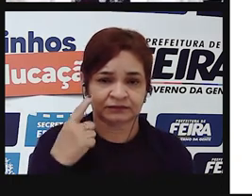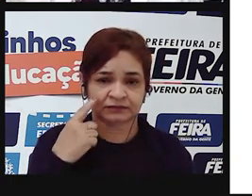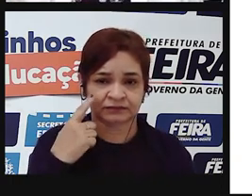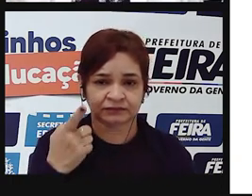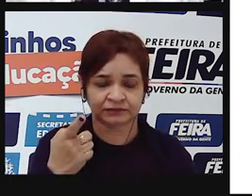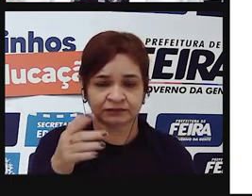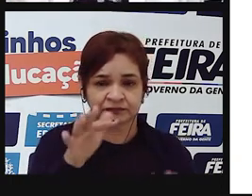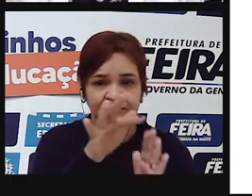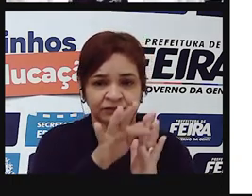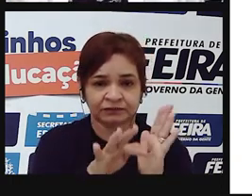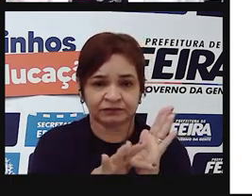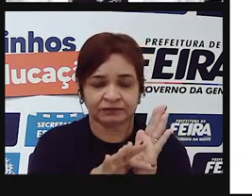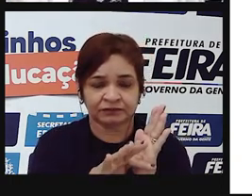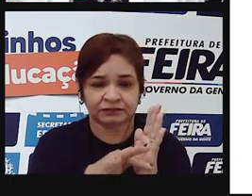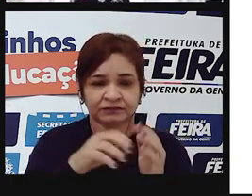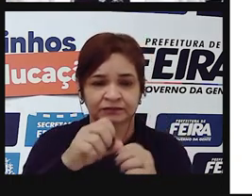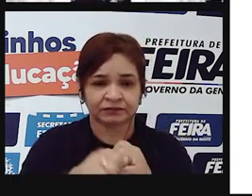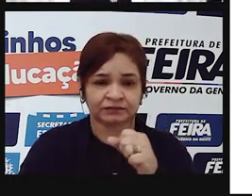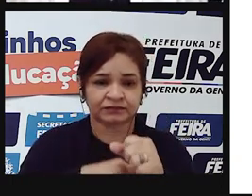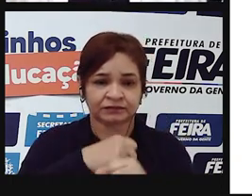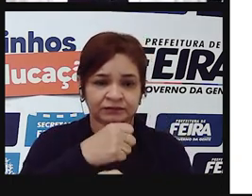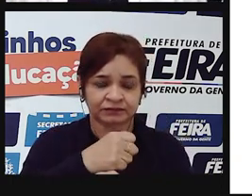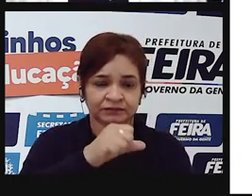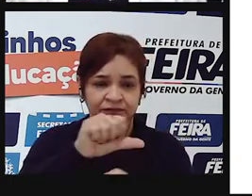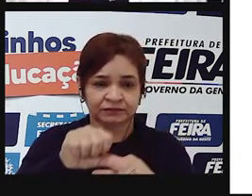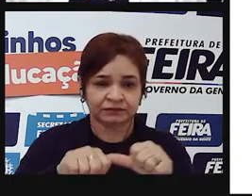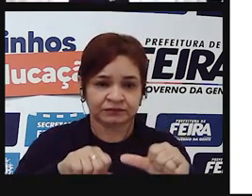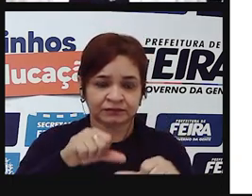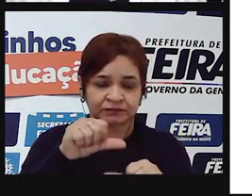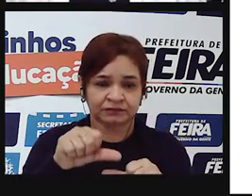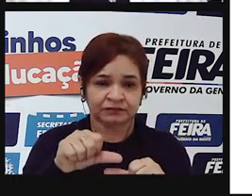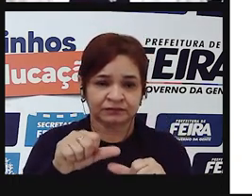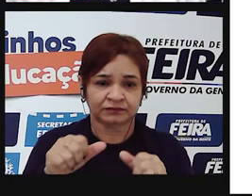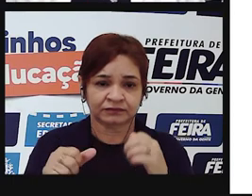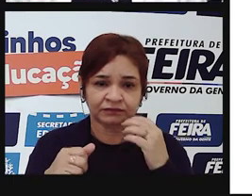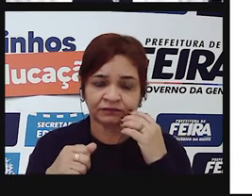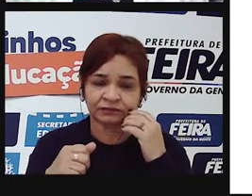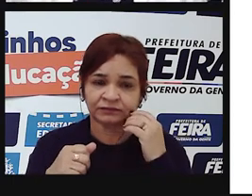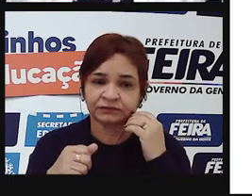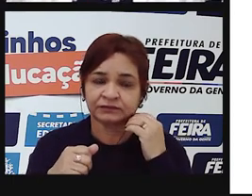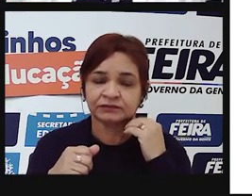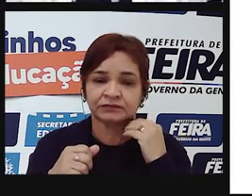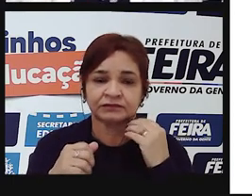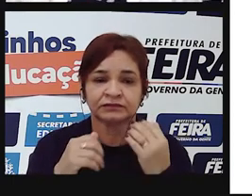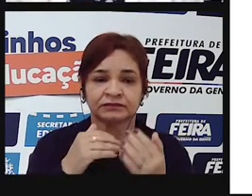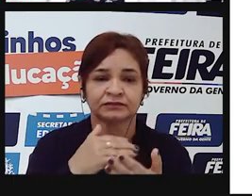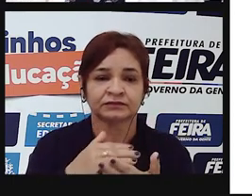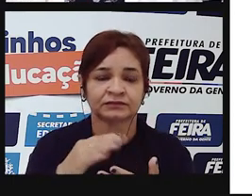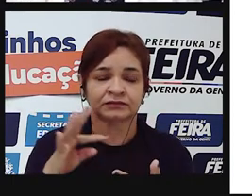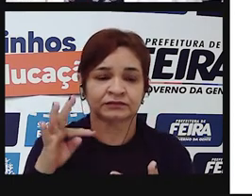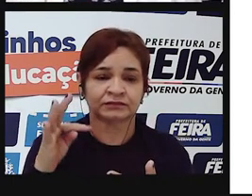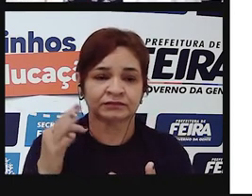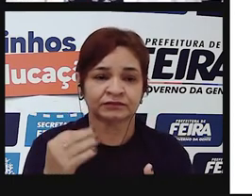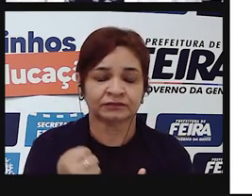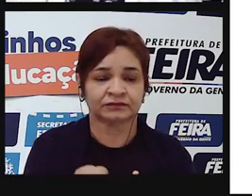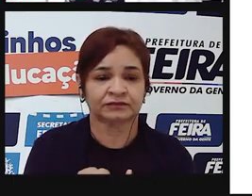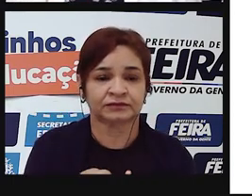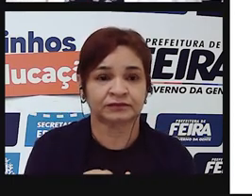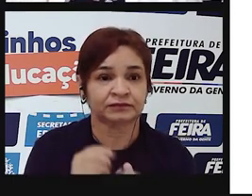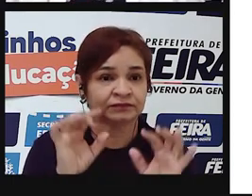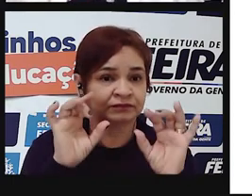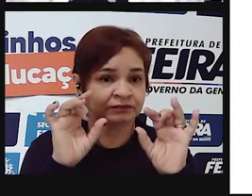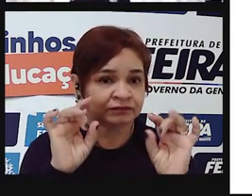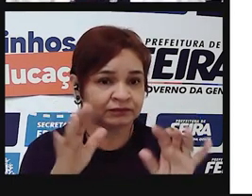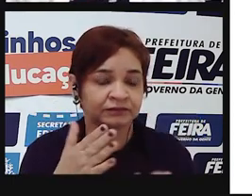aqui nesse texto, passou por uma série de transformações. No início de tudo, era uma região habitada por